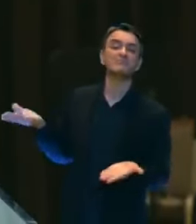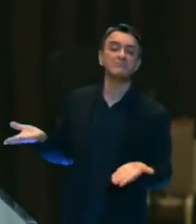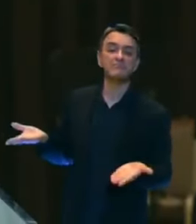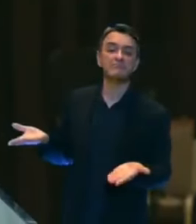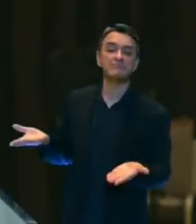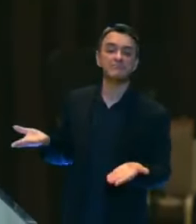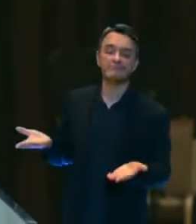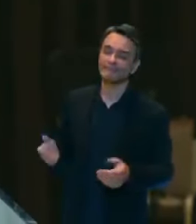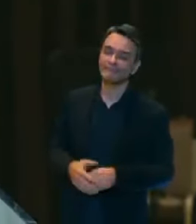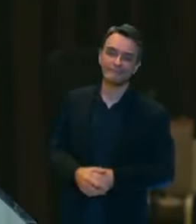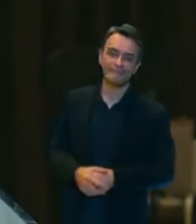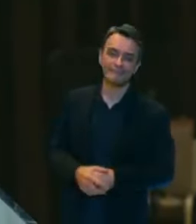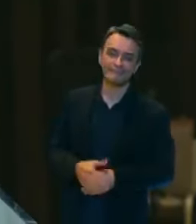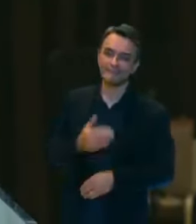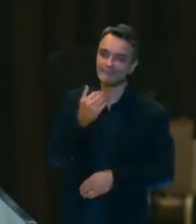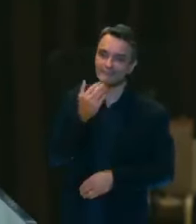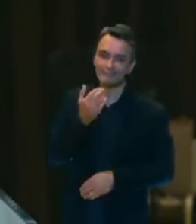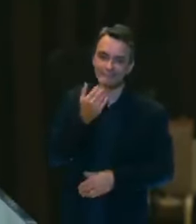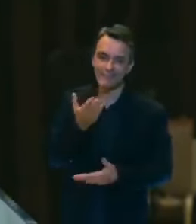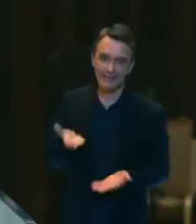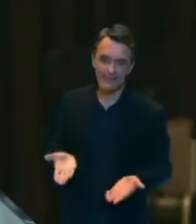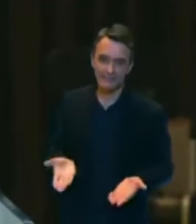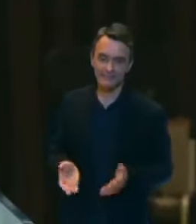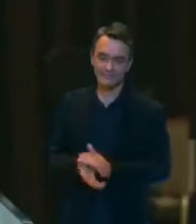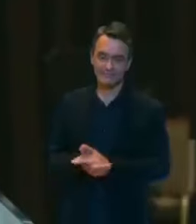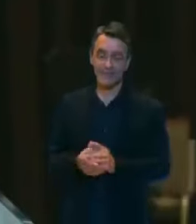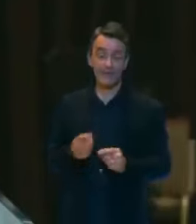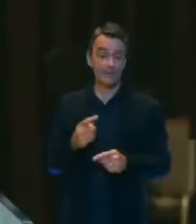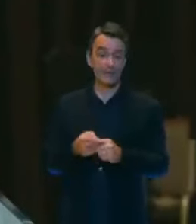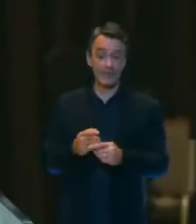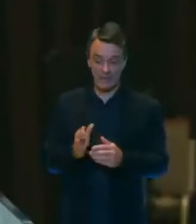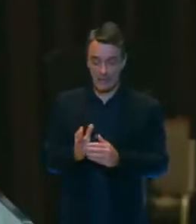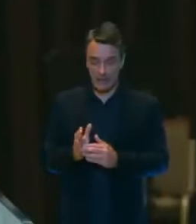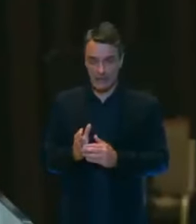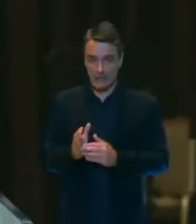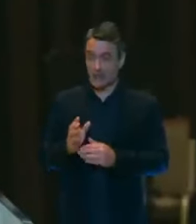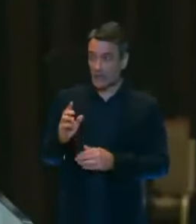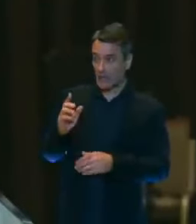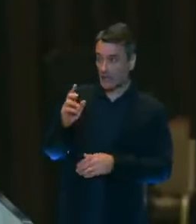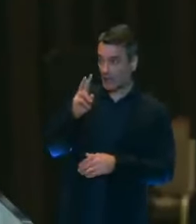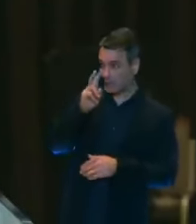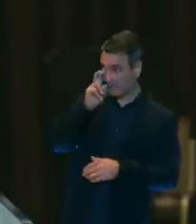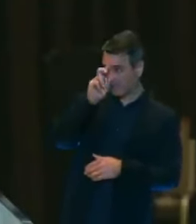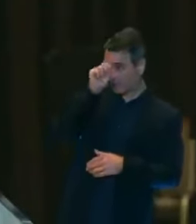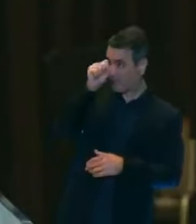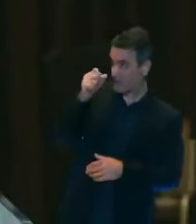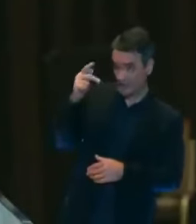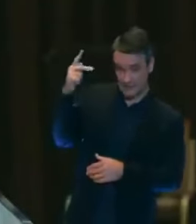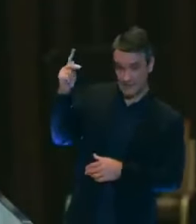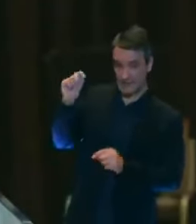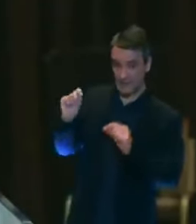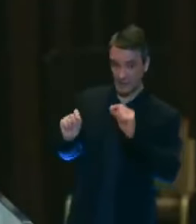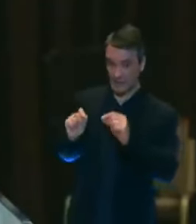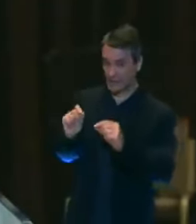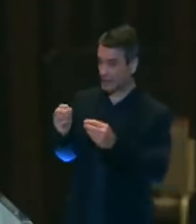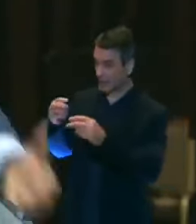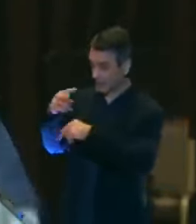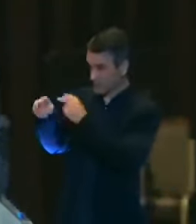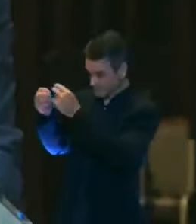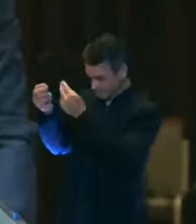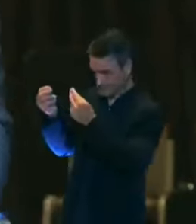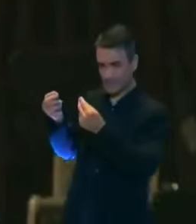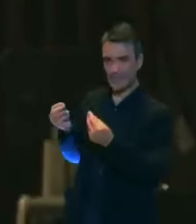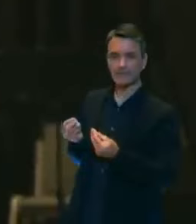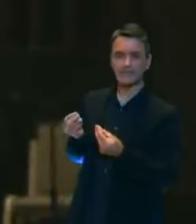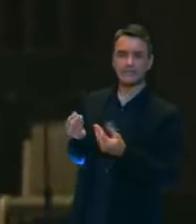mão forte de Deus aqui também representa a sua recompensa, o seu galardão. E a